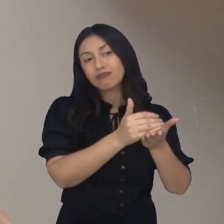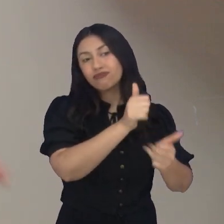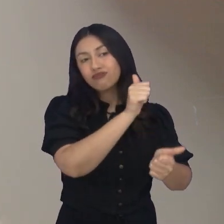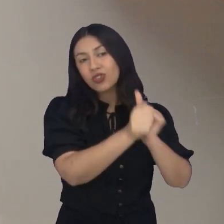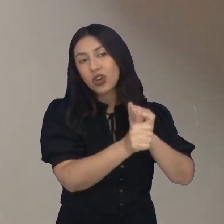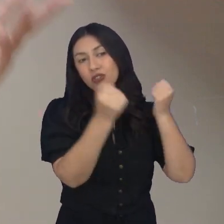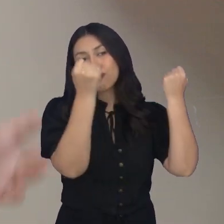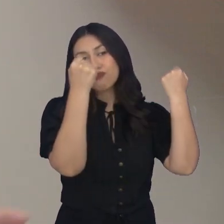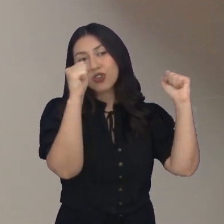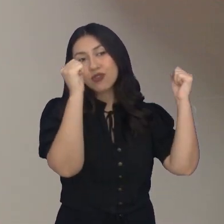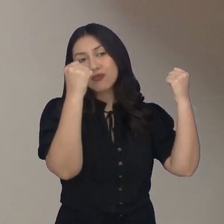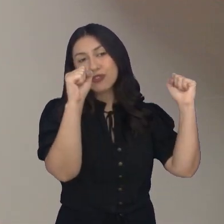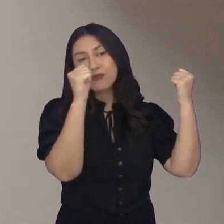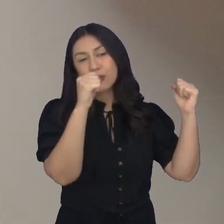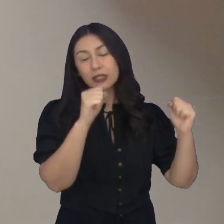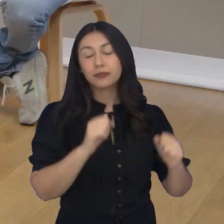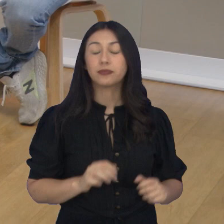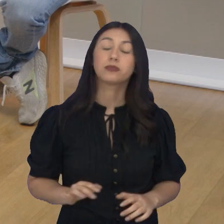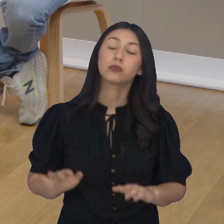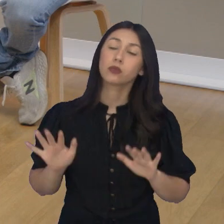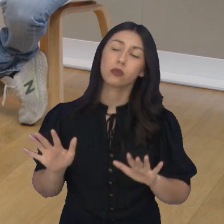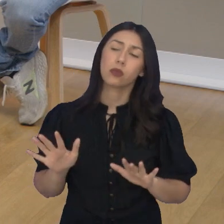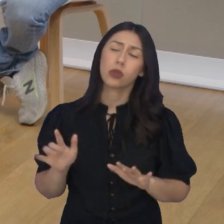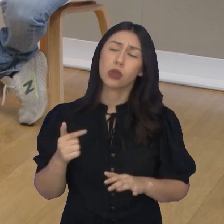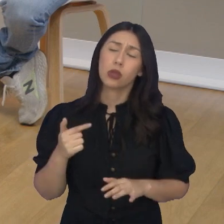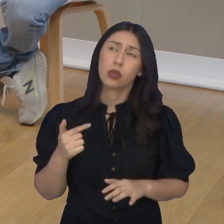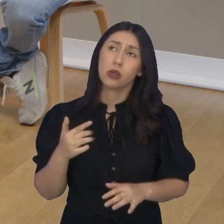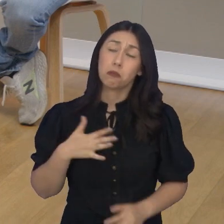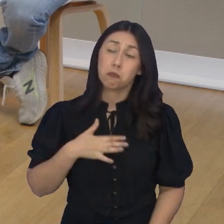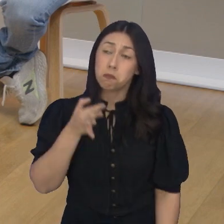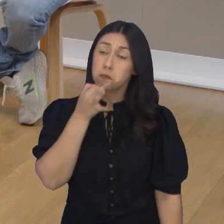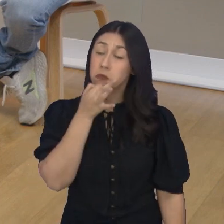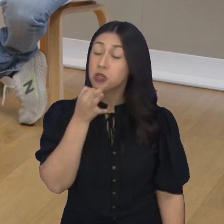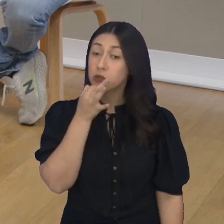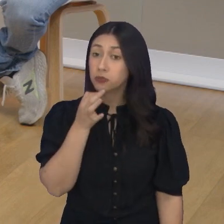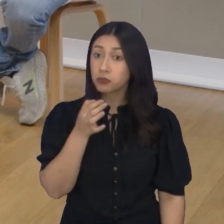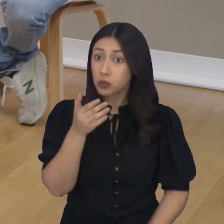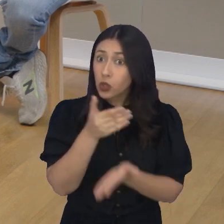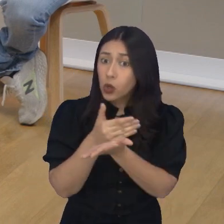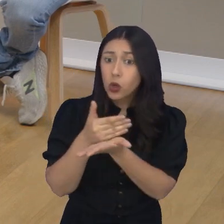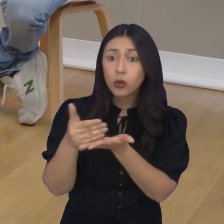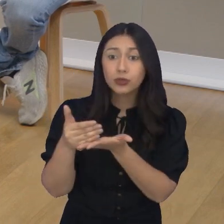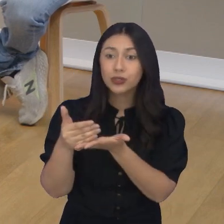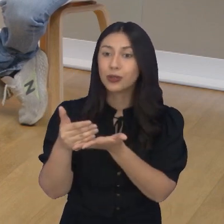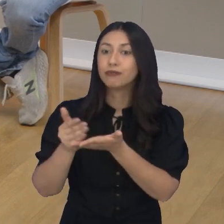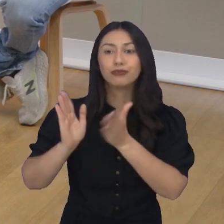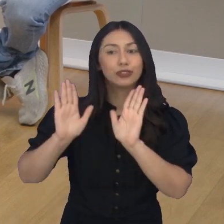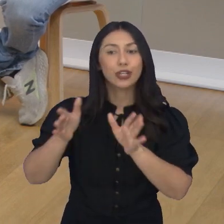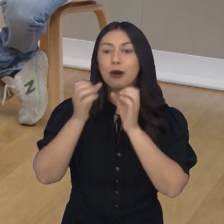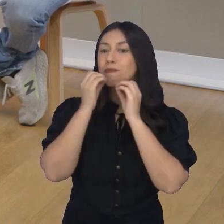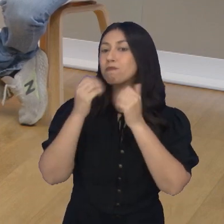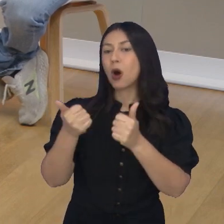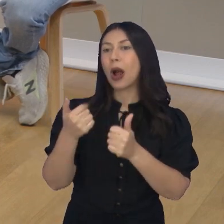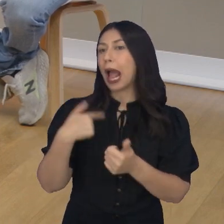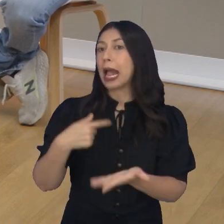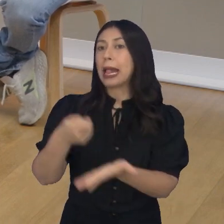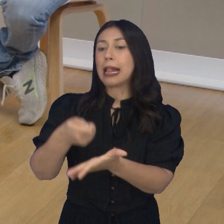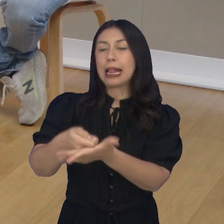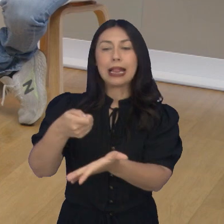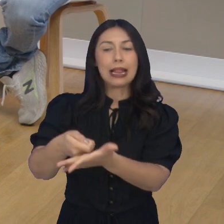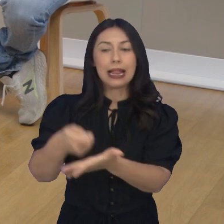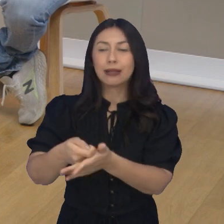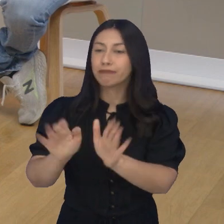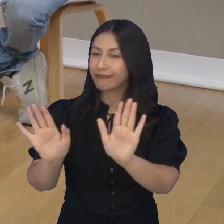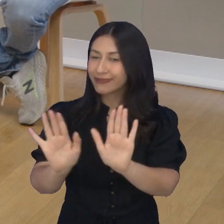física, algum esporte? Eu diria que assim, se você começou, tá tudo bem já. Eu não vou querer pegar no teu pé de que está